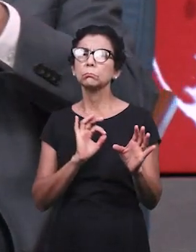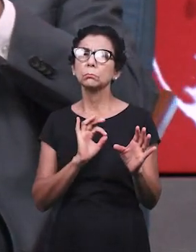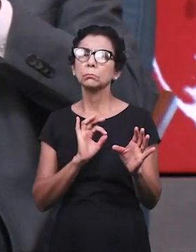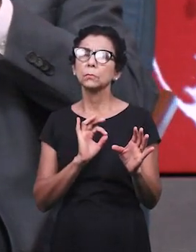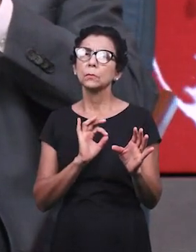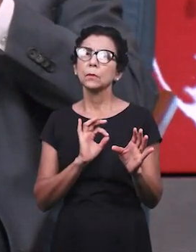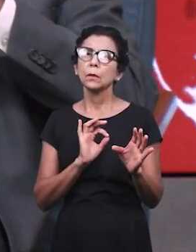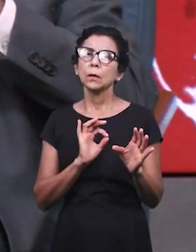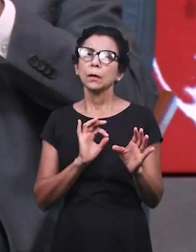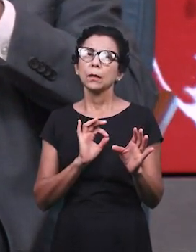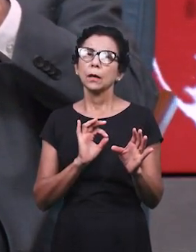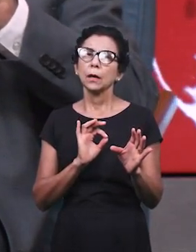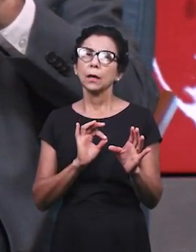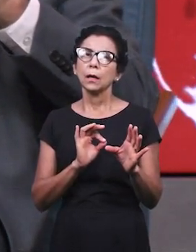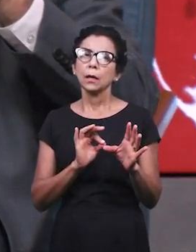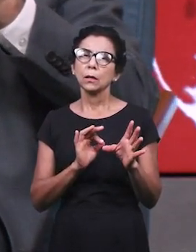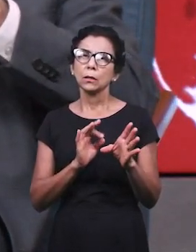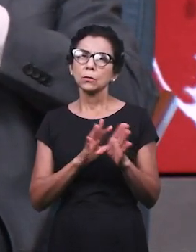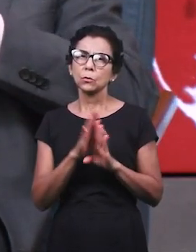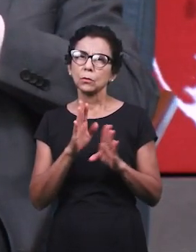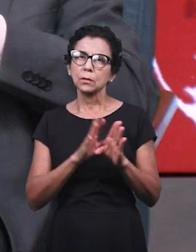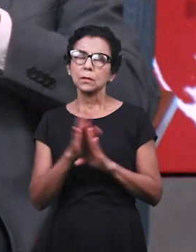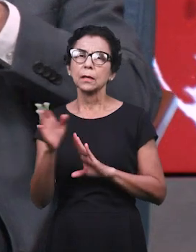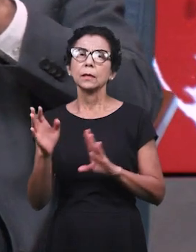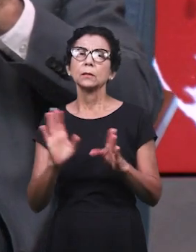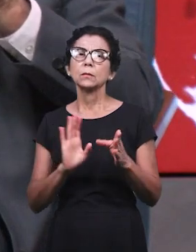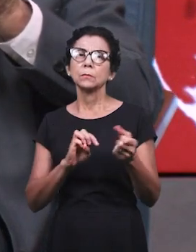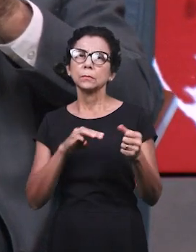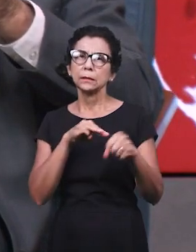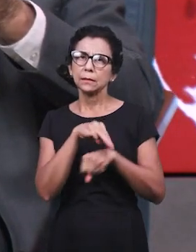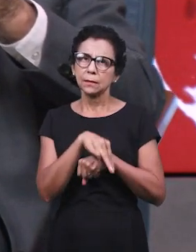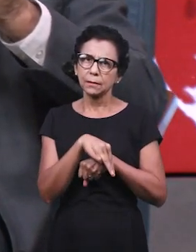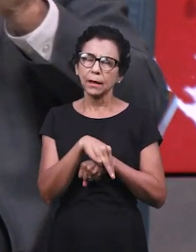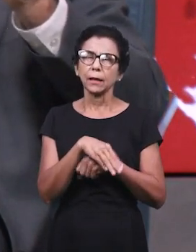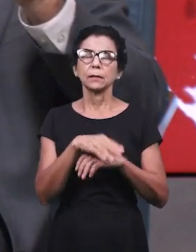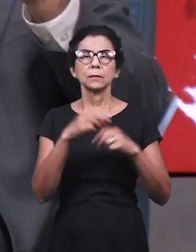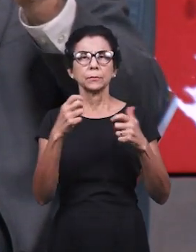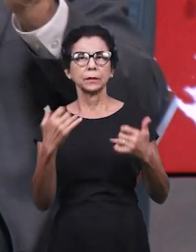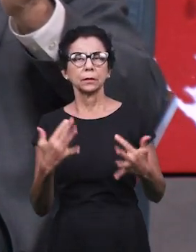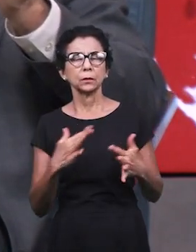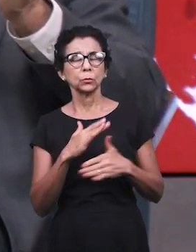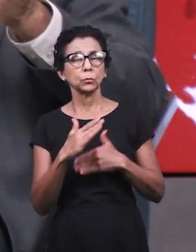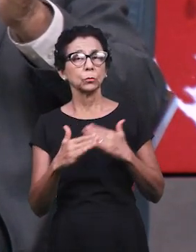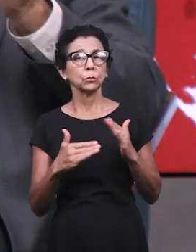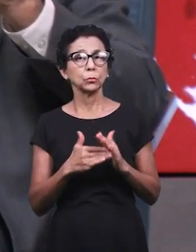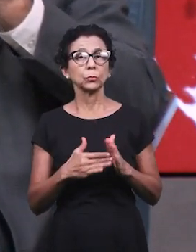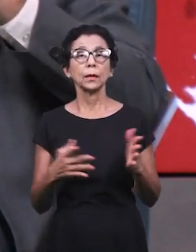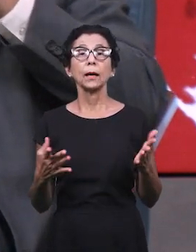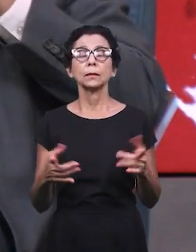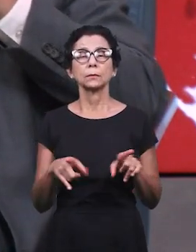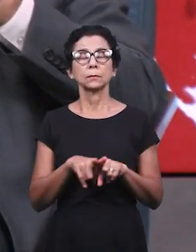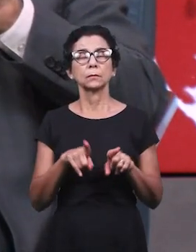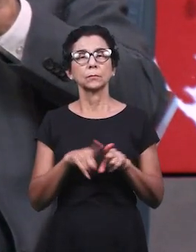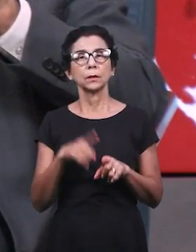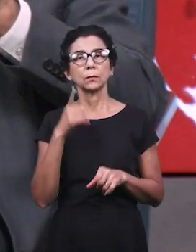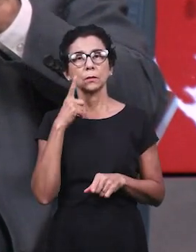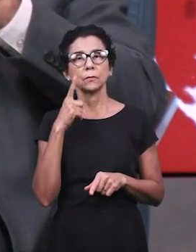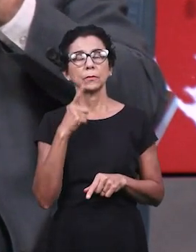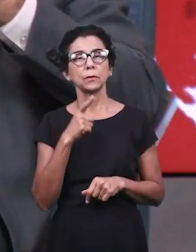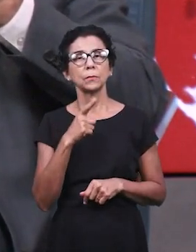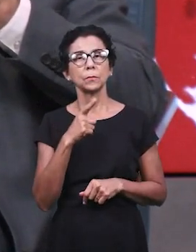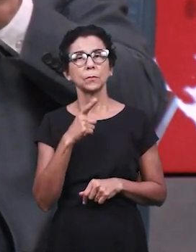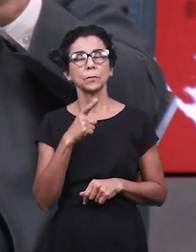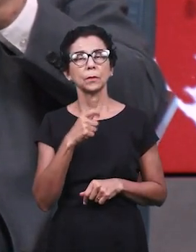falamos, naquela oportunidade, nós estávamos falando sobre a experiência de Pedro. Pedro foi um